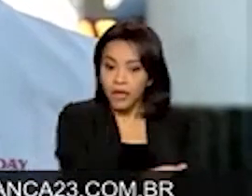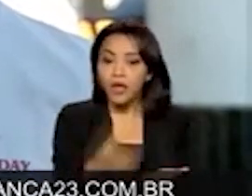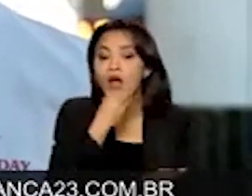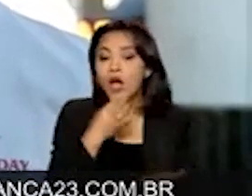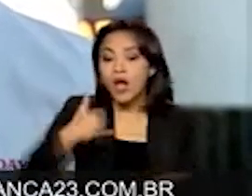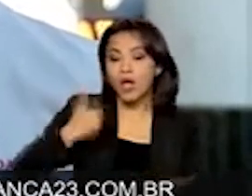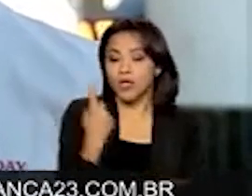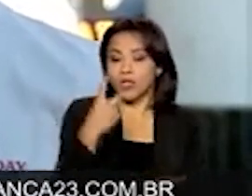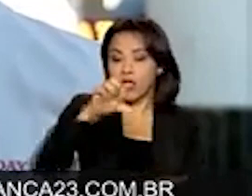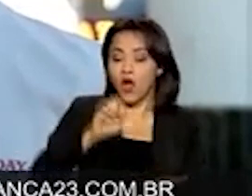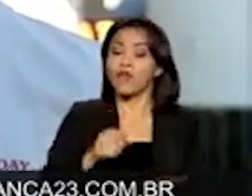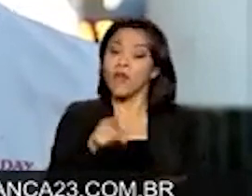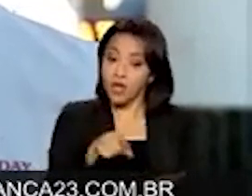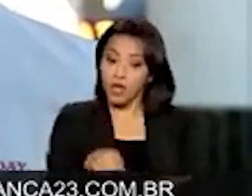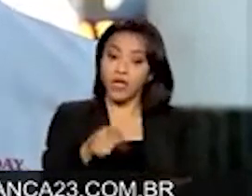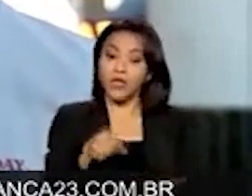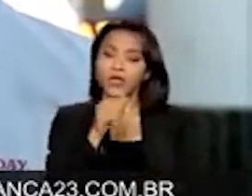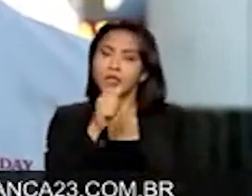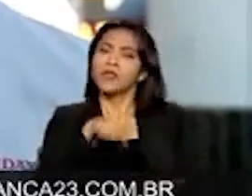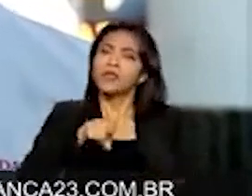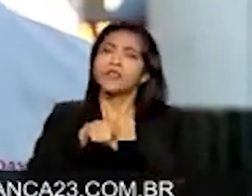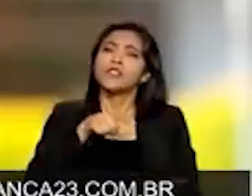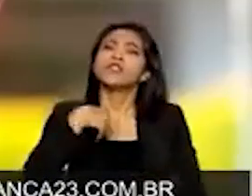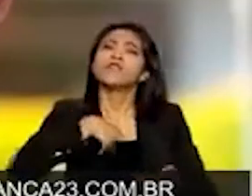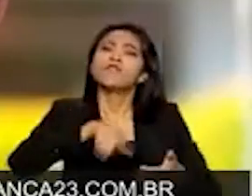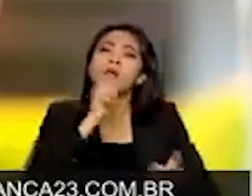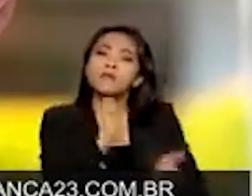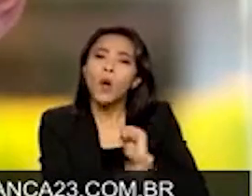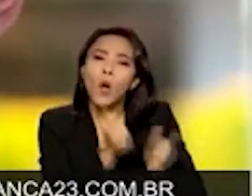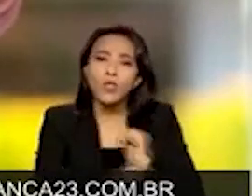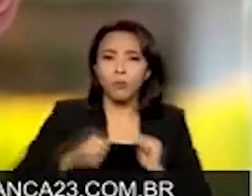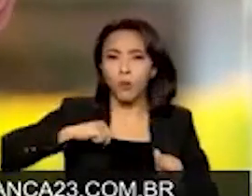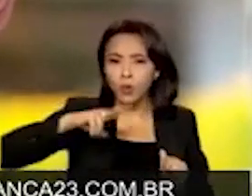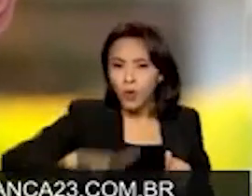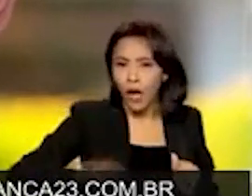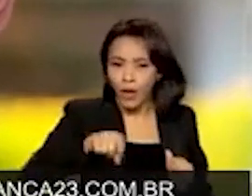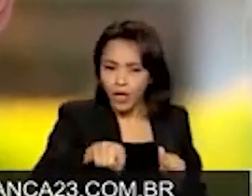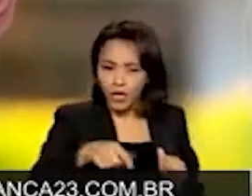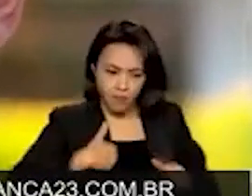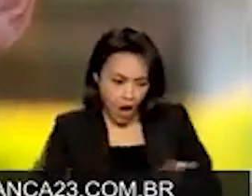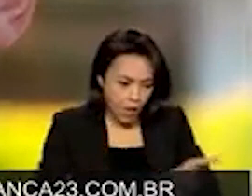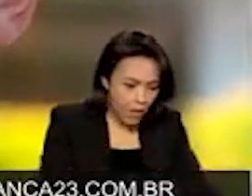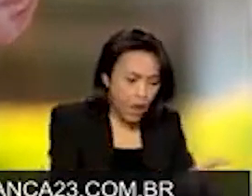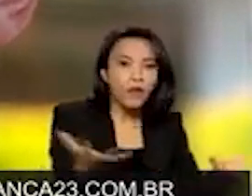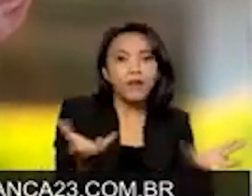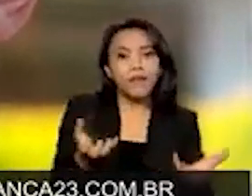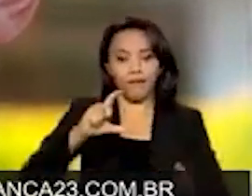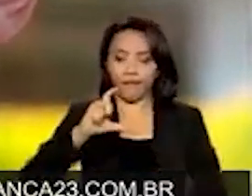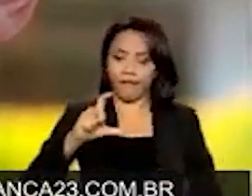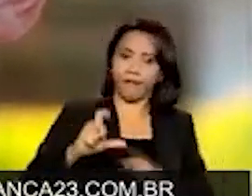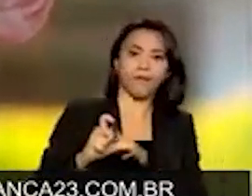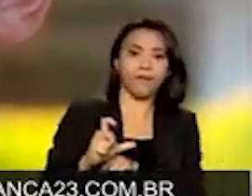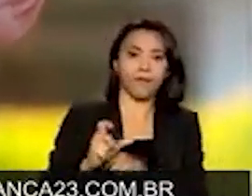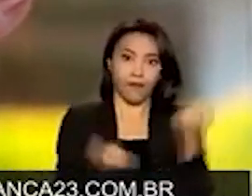anos, joga profissionalmente num time de Portugal. Driblar em campo, ok. Quer agora tirar de